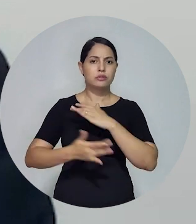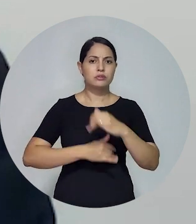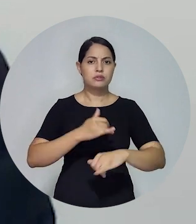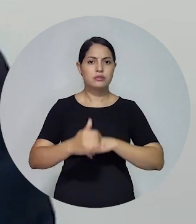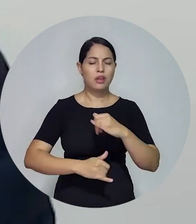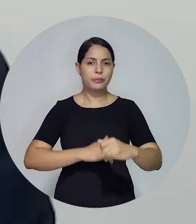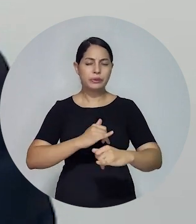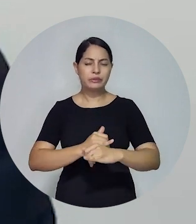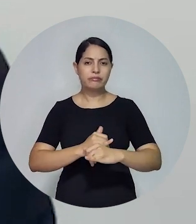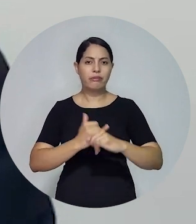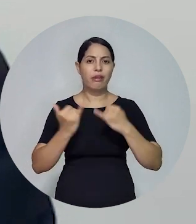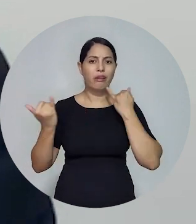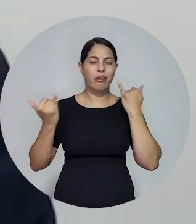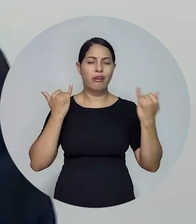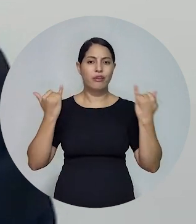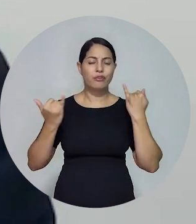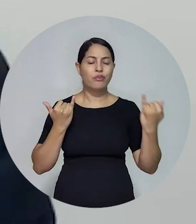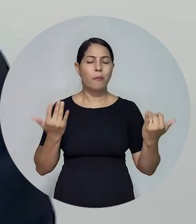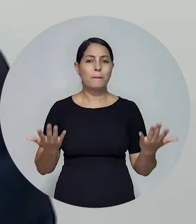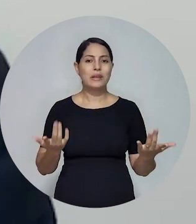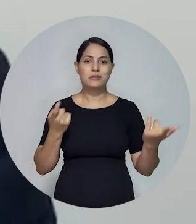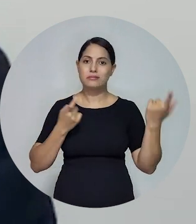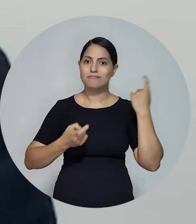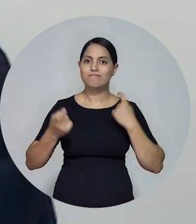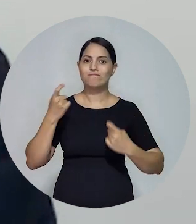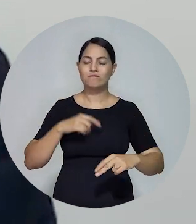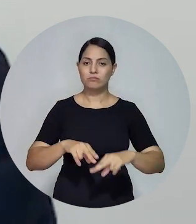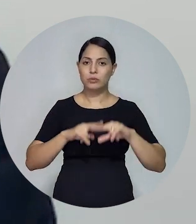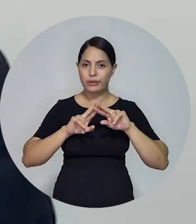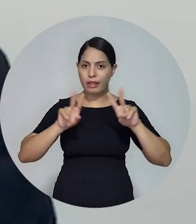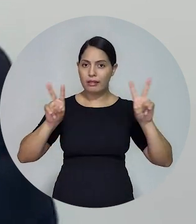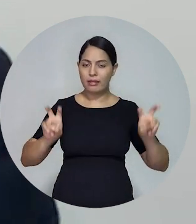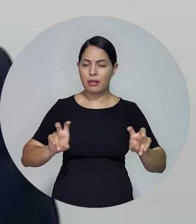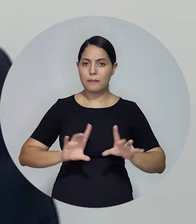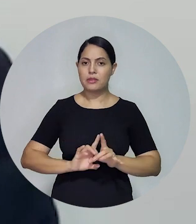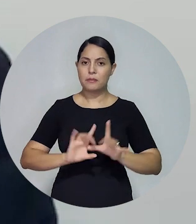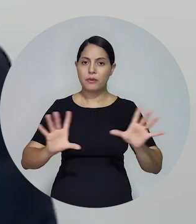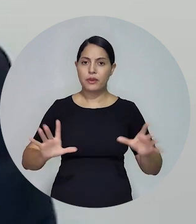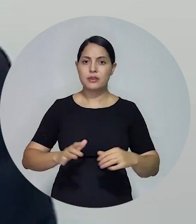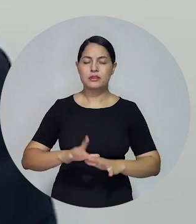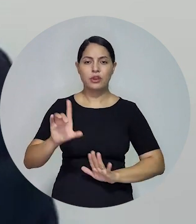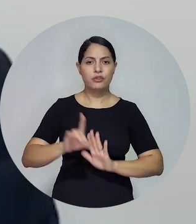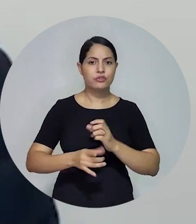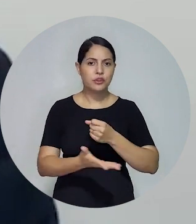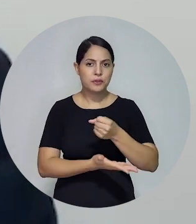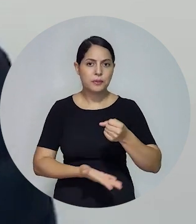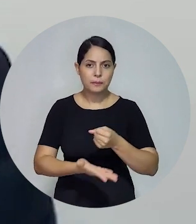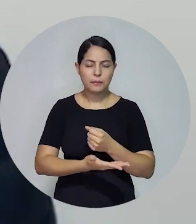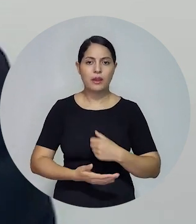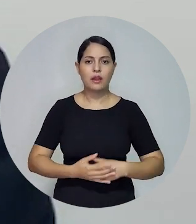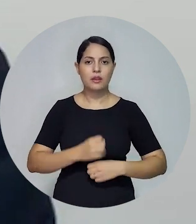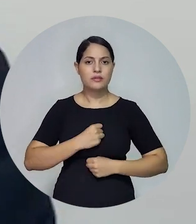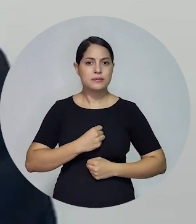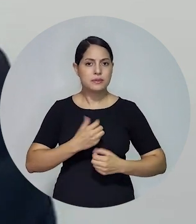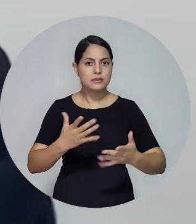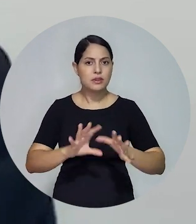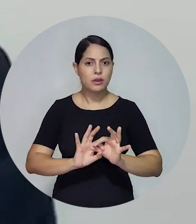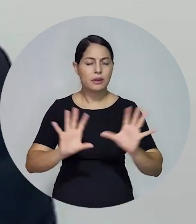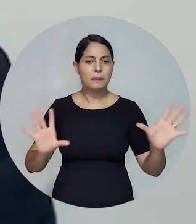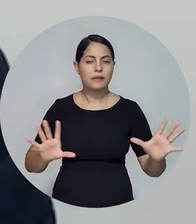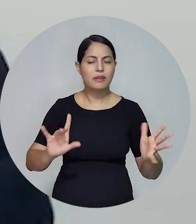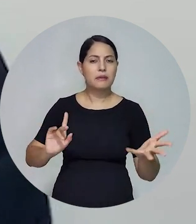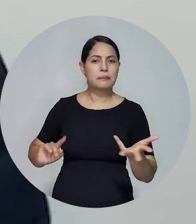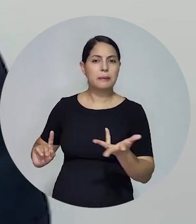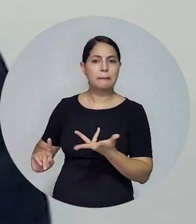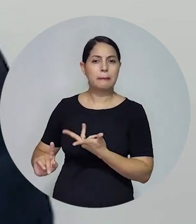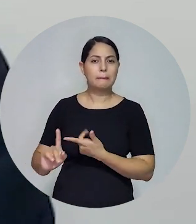redes sociais, em temas como o da democracia, o dos direitos fundamentais, o da liberdade de expressão e